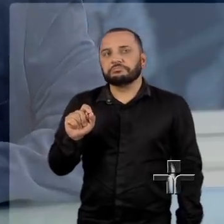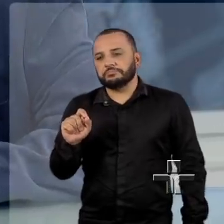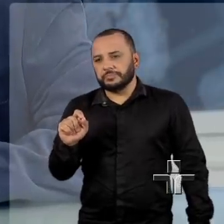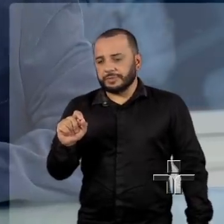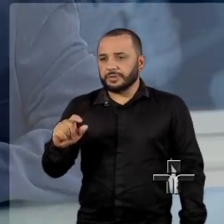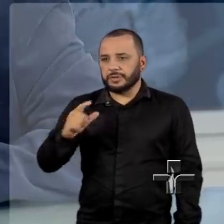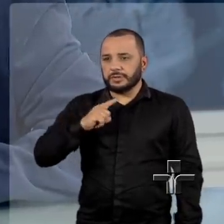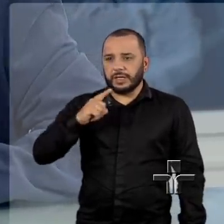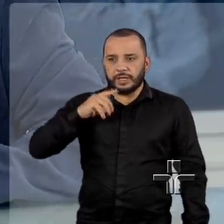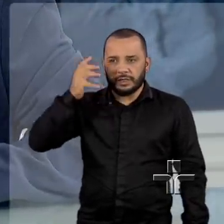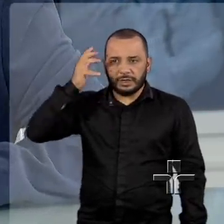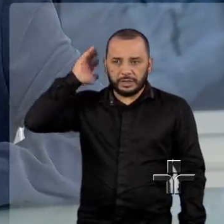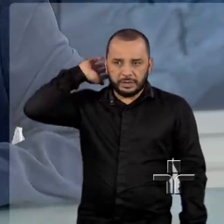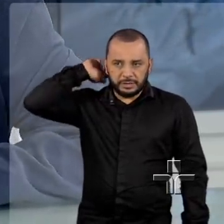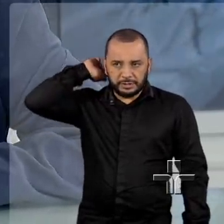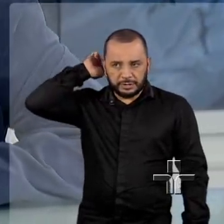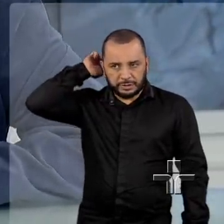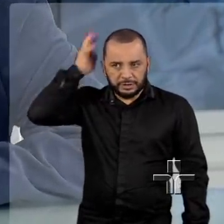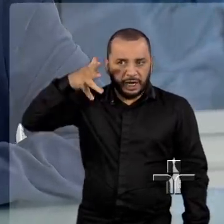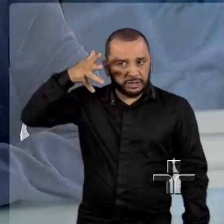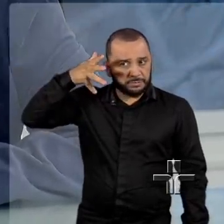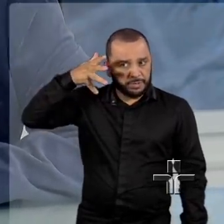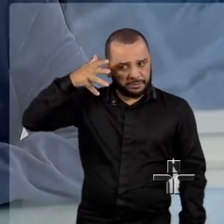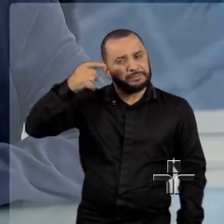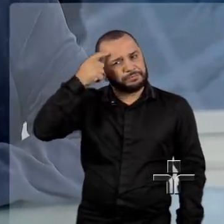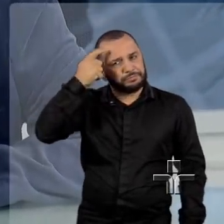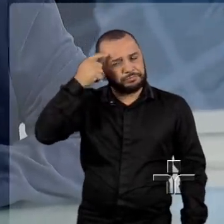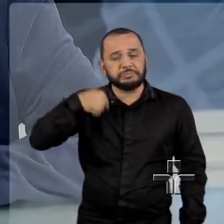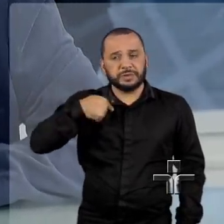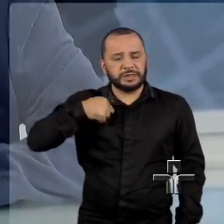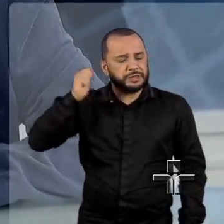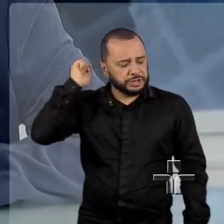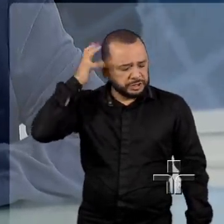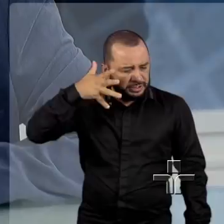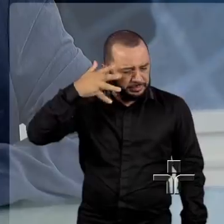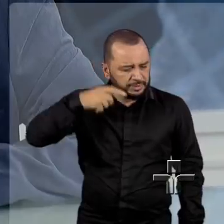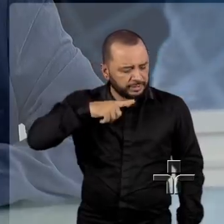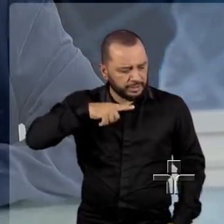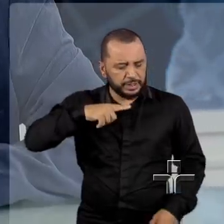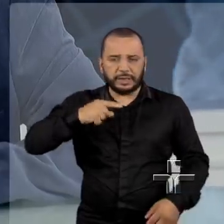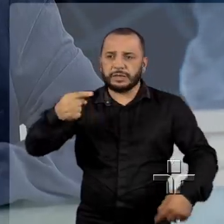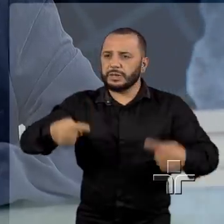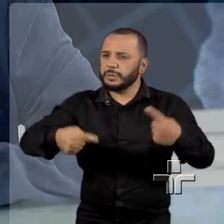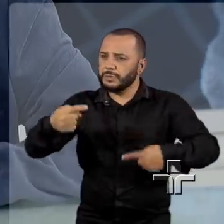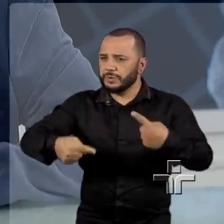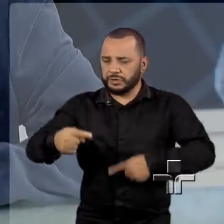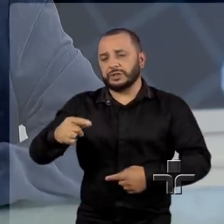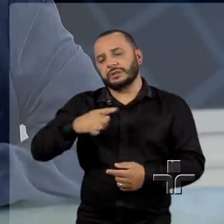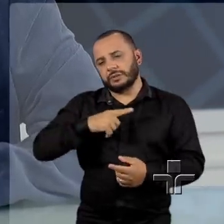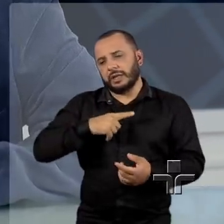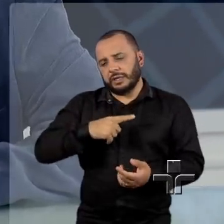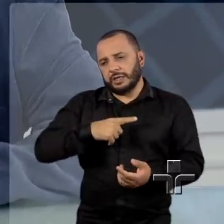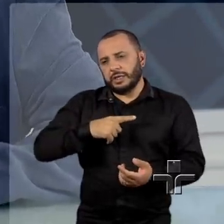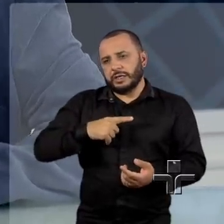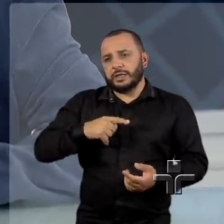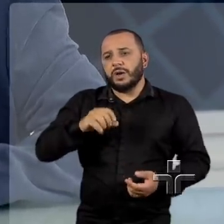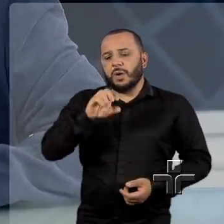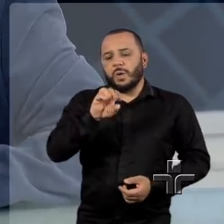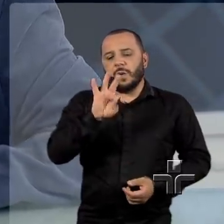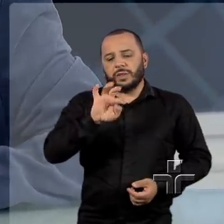Shakespeare, né? E você tem que discutir, você coloca no currículo, discutir